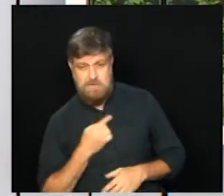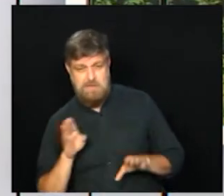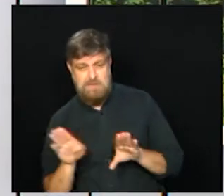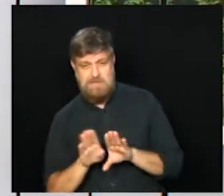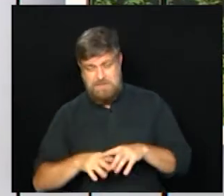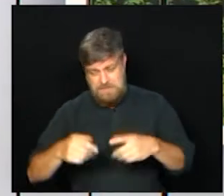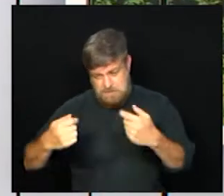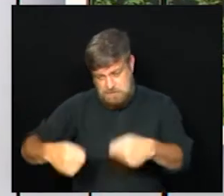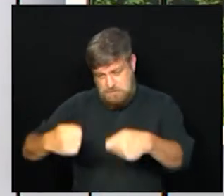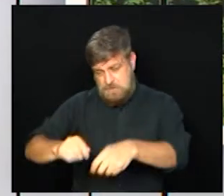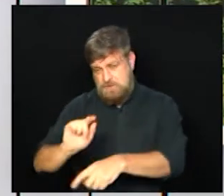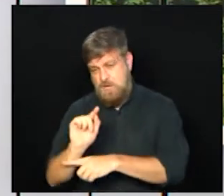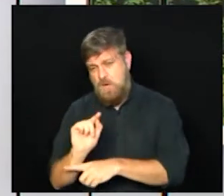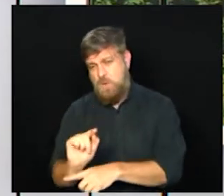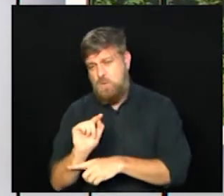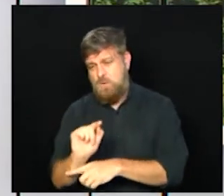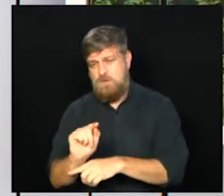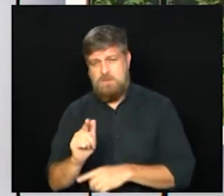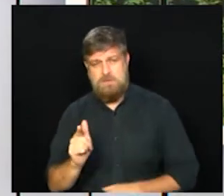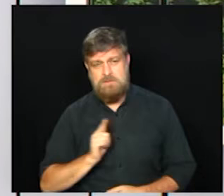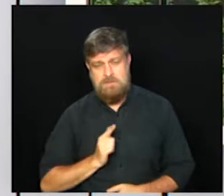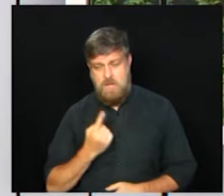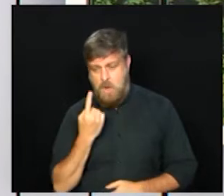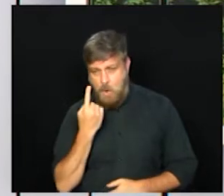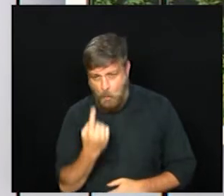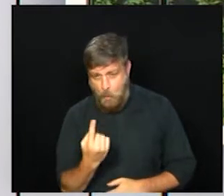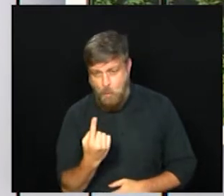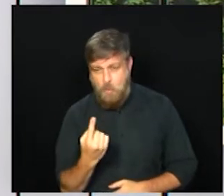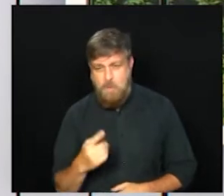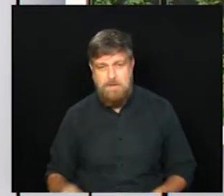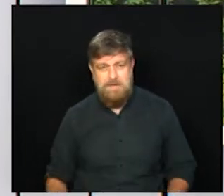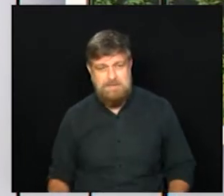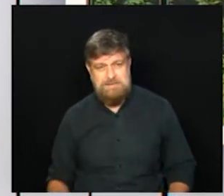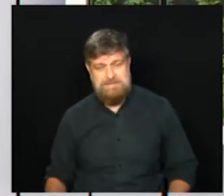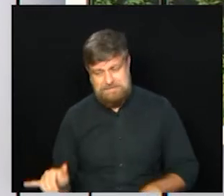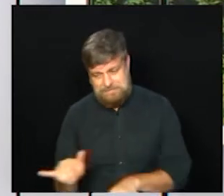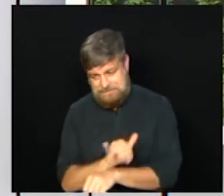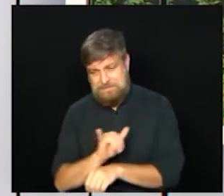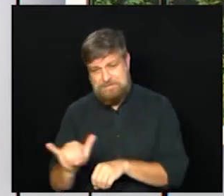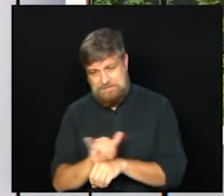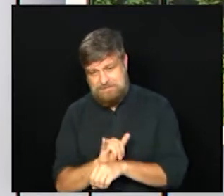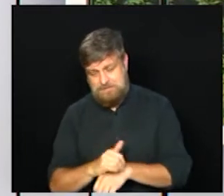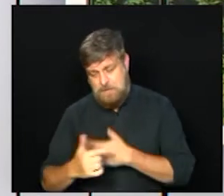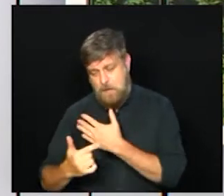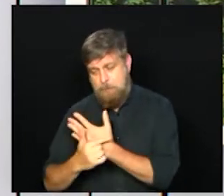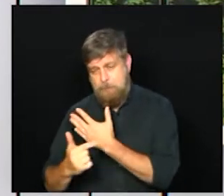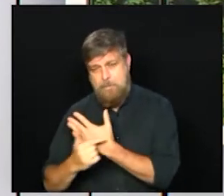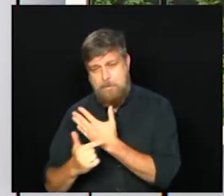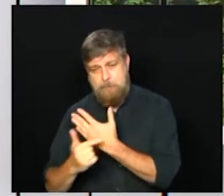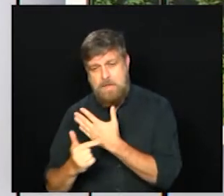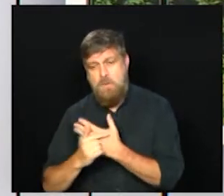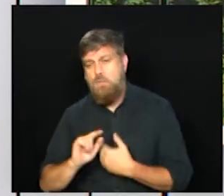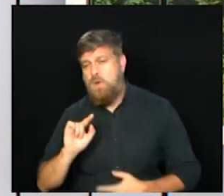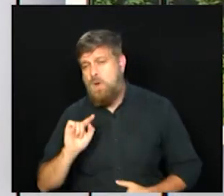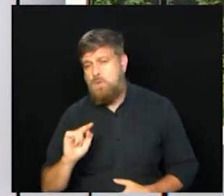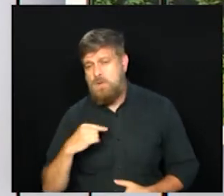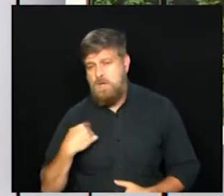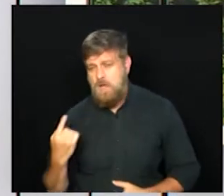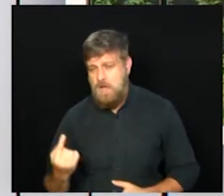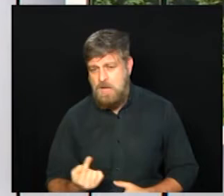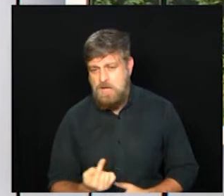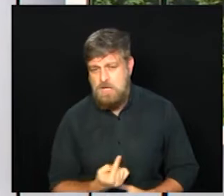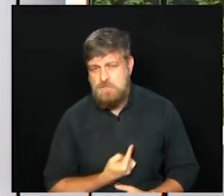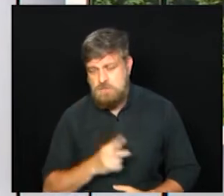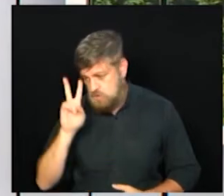precisamos, uma das nossas grandes tarefas é, inclusive, a gente mudar